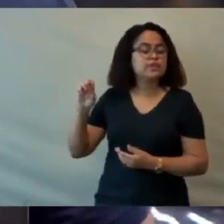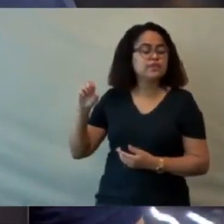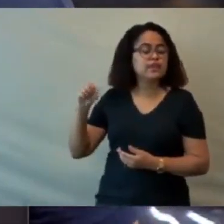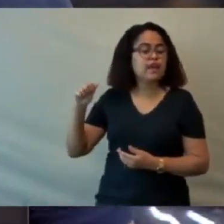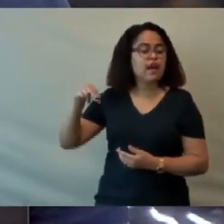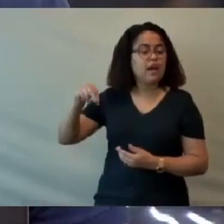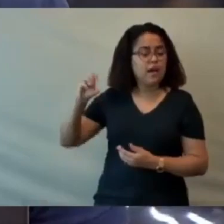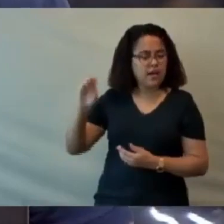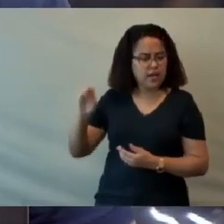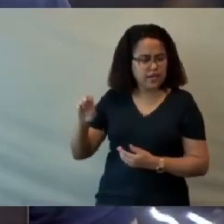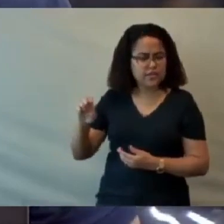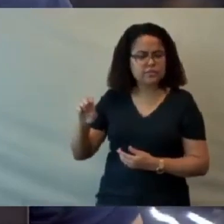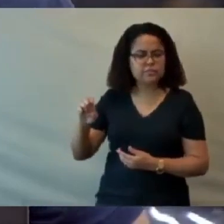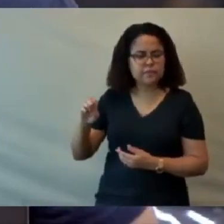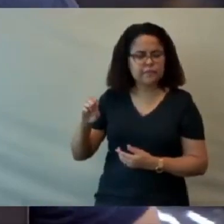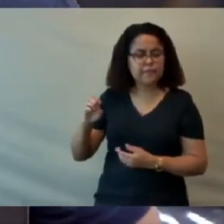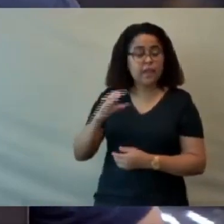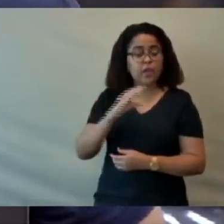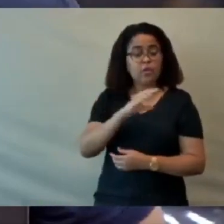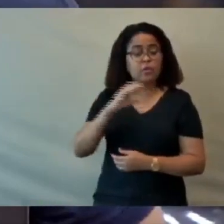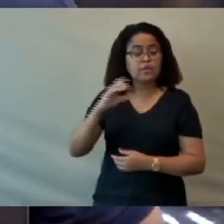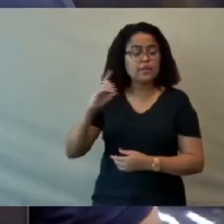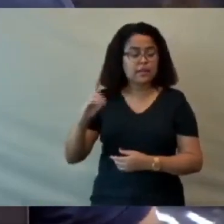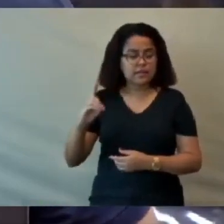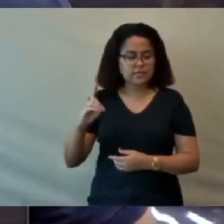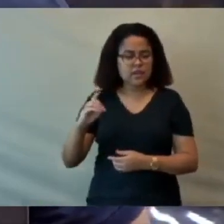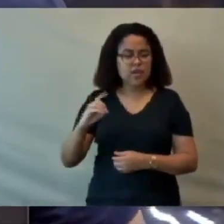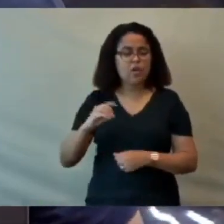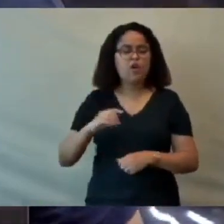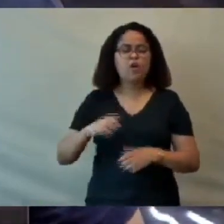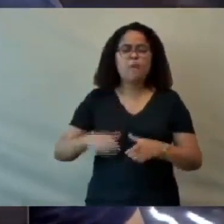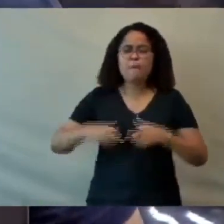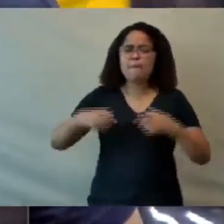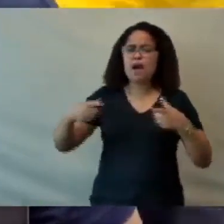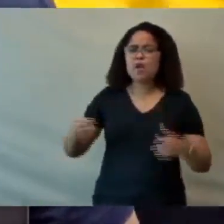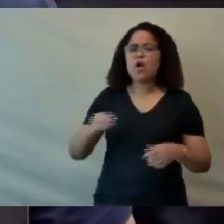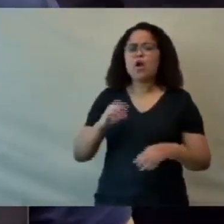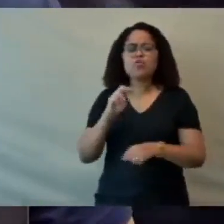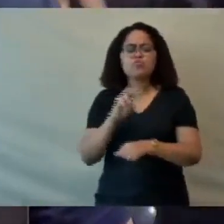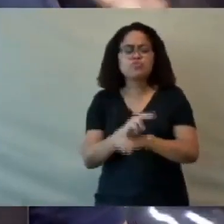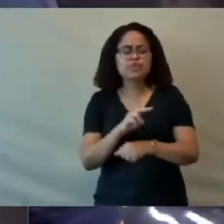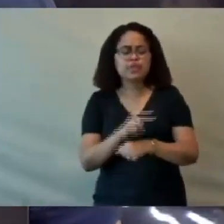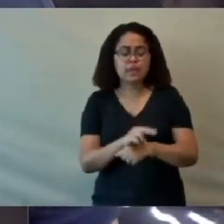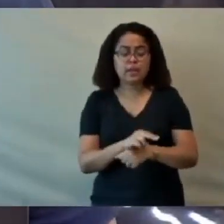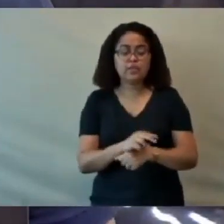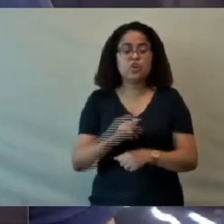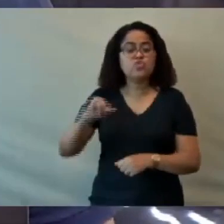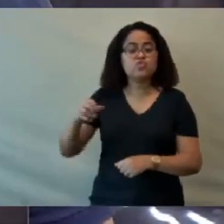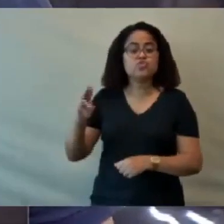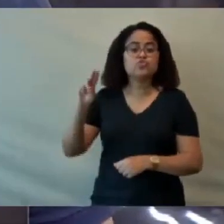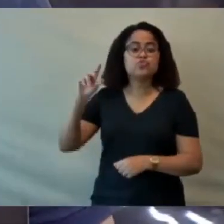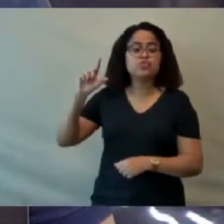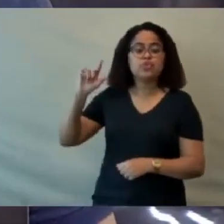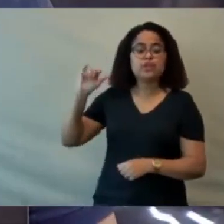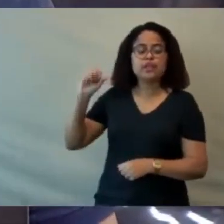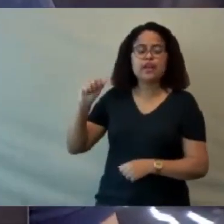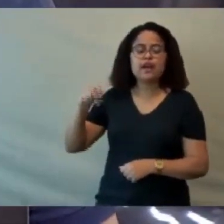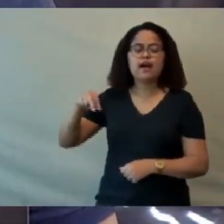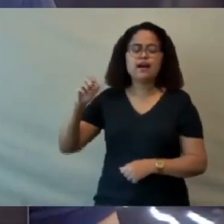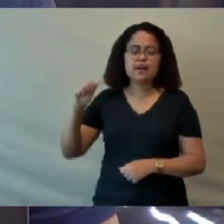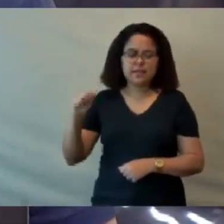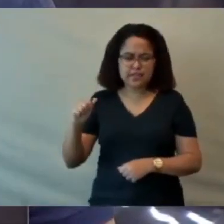programa maior cuidado Juliana Pereira OSC GDcom coordenação programa maior cuidado